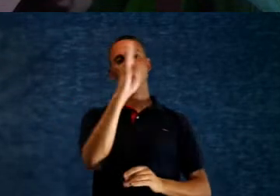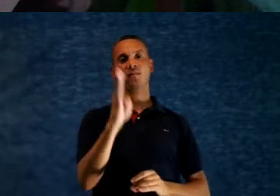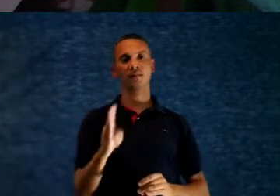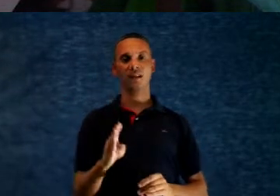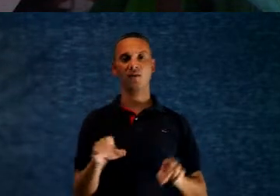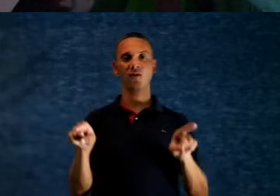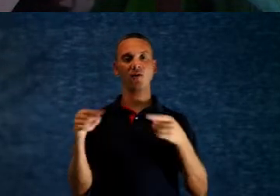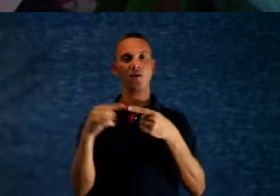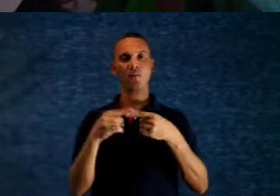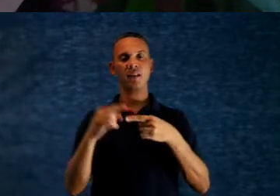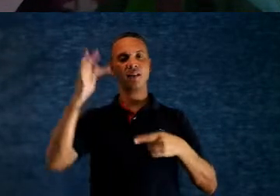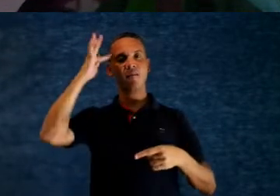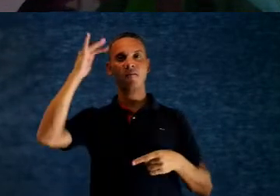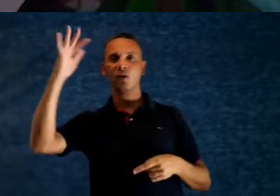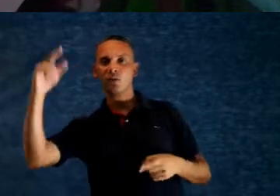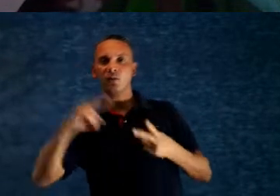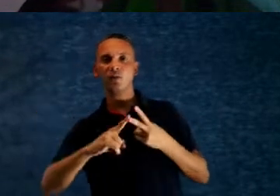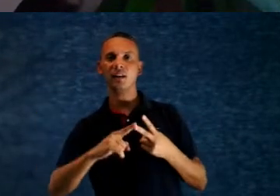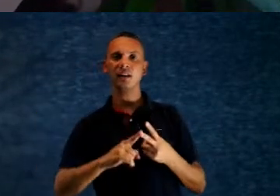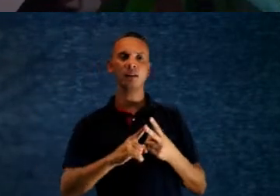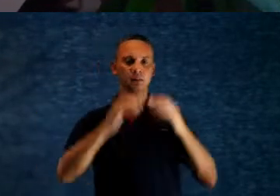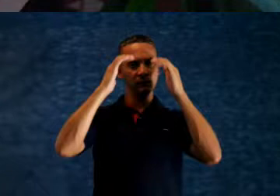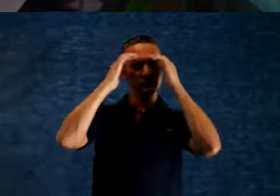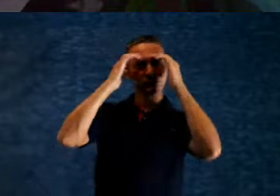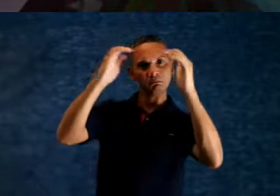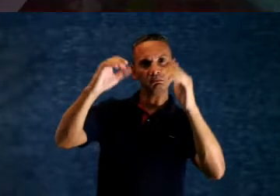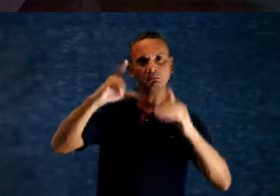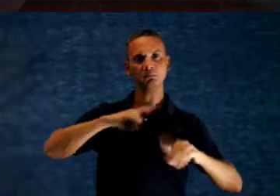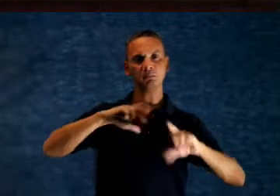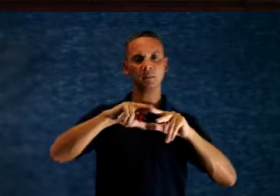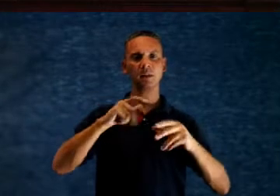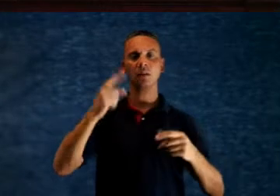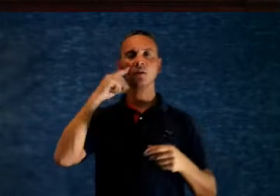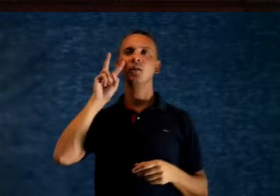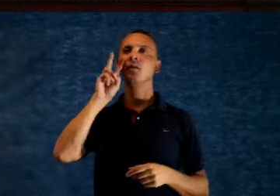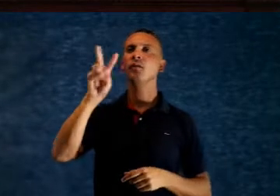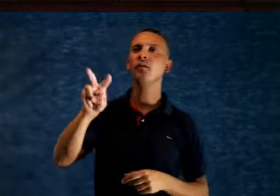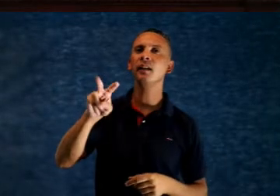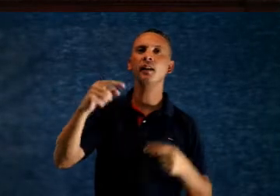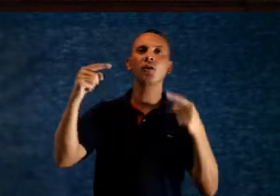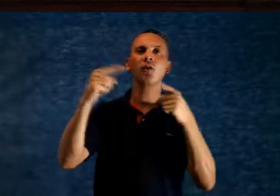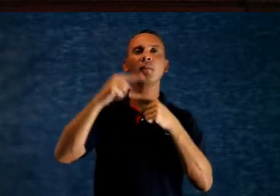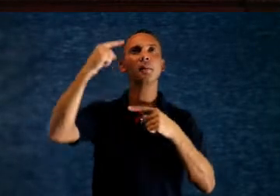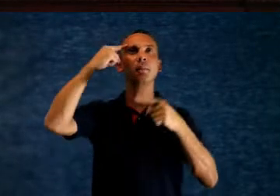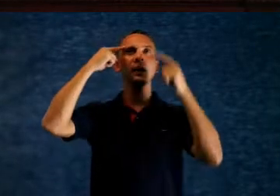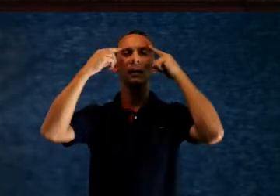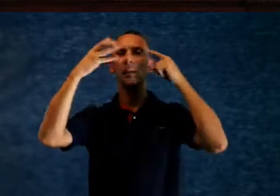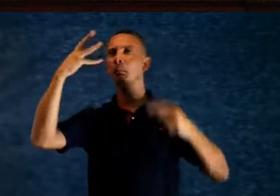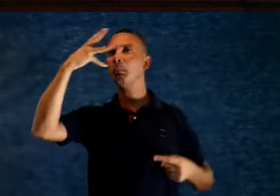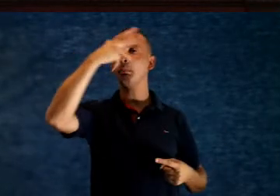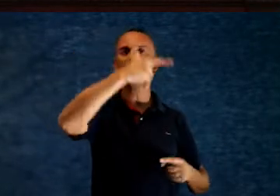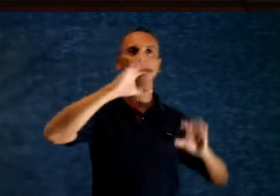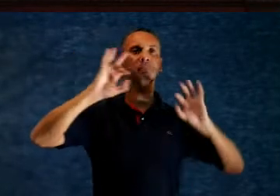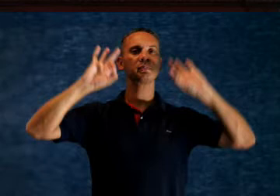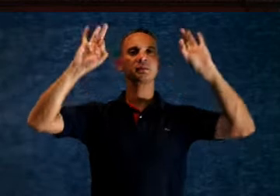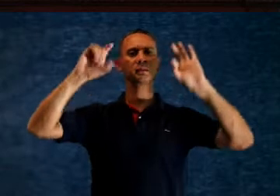da educação, filosofia, cidadania, chega-nos como um perpassar antológico de beleza e